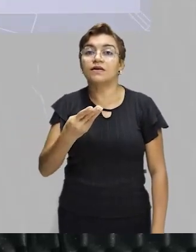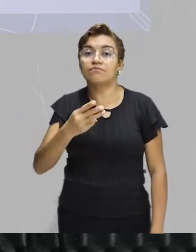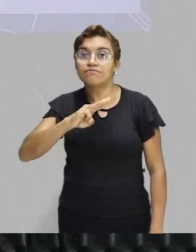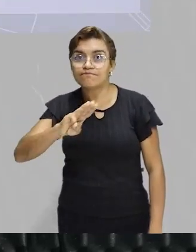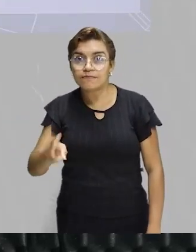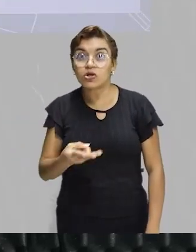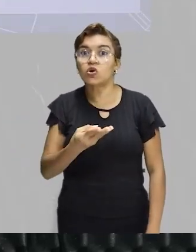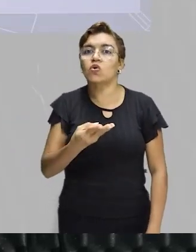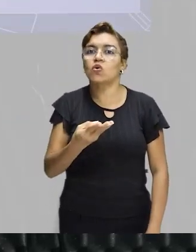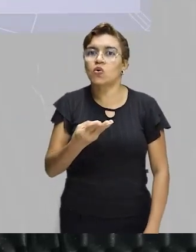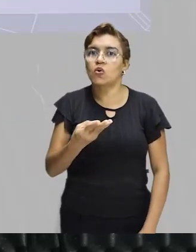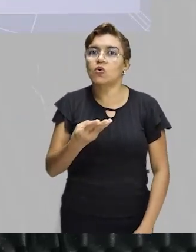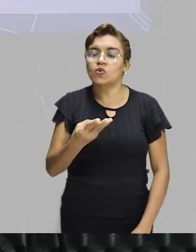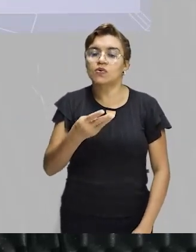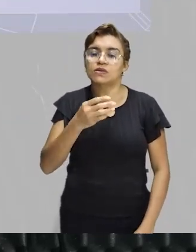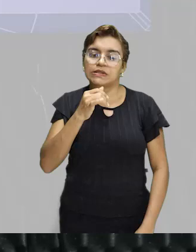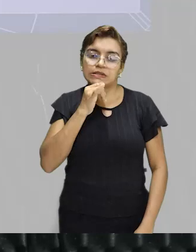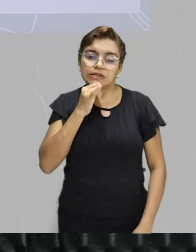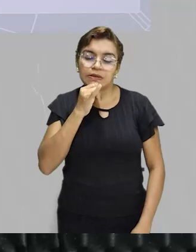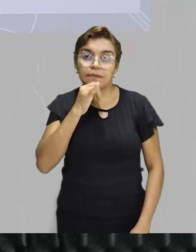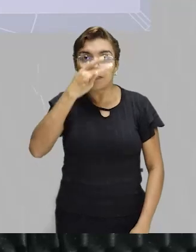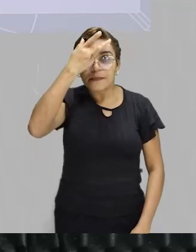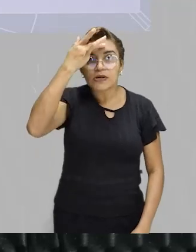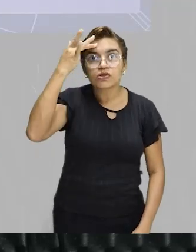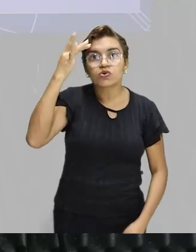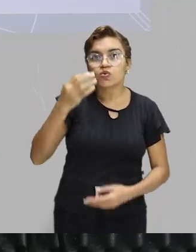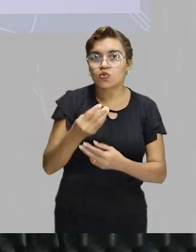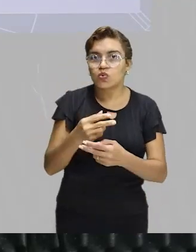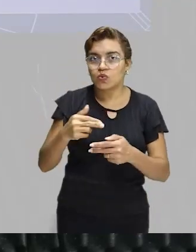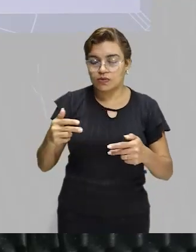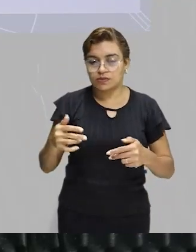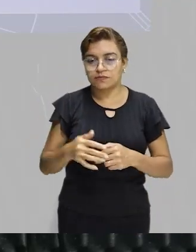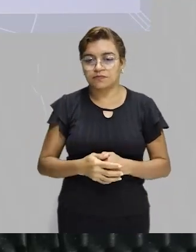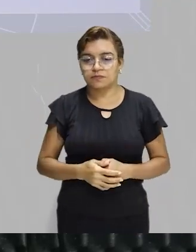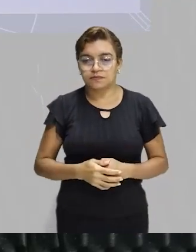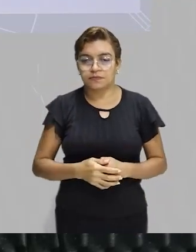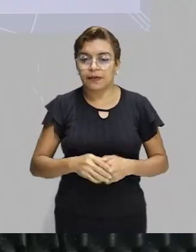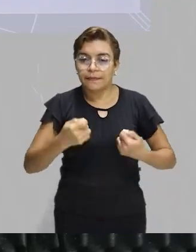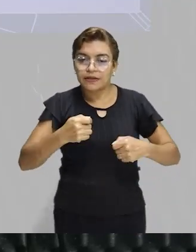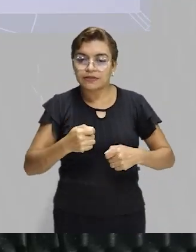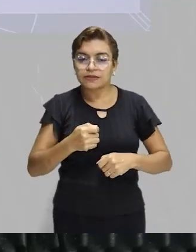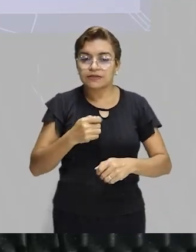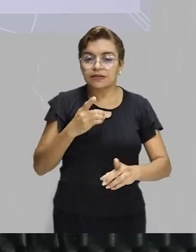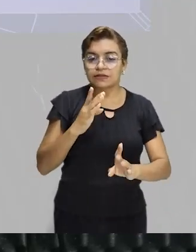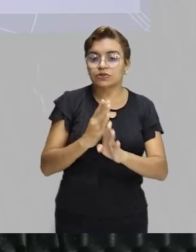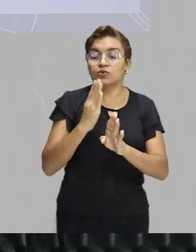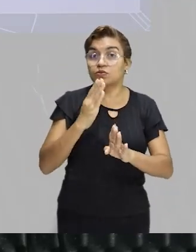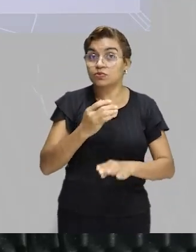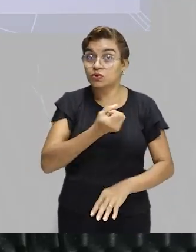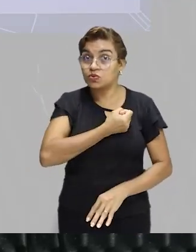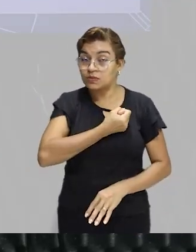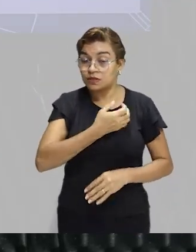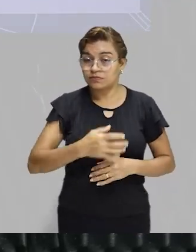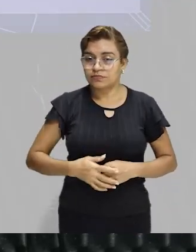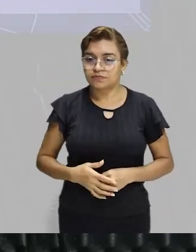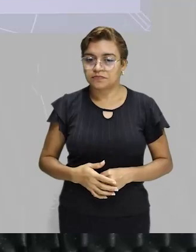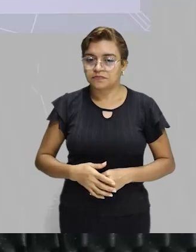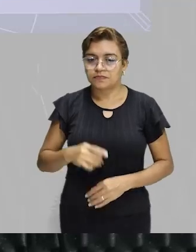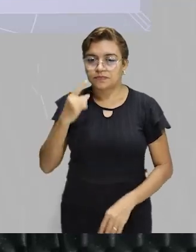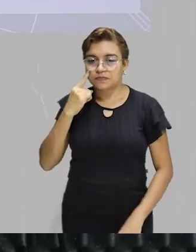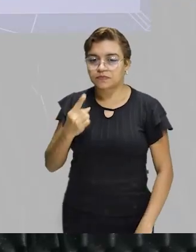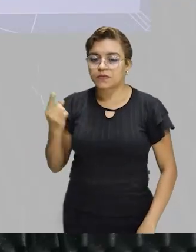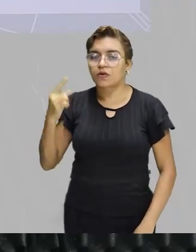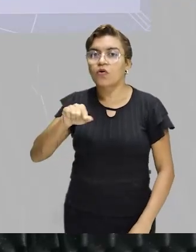identificar pelo numeral, tá bom? A outra pergunta, what does the number 400 refer